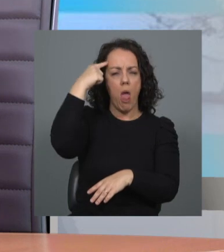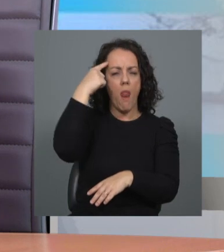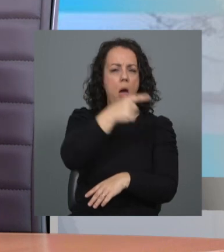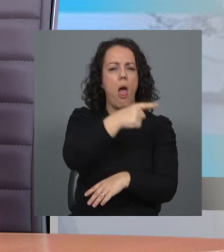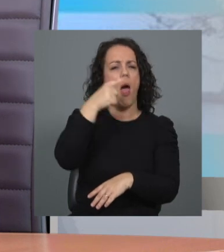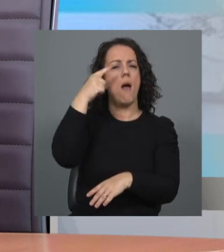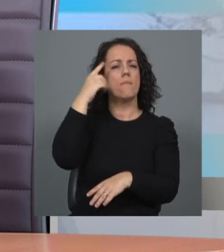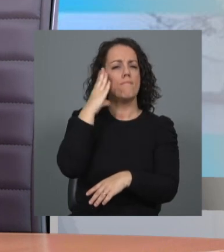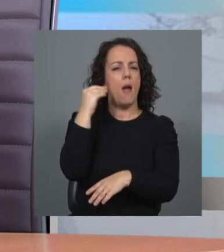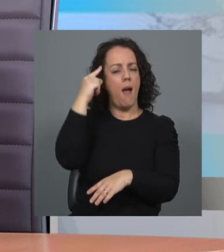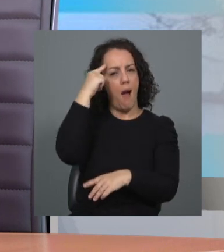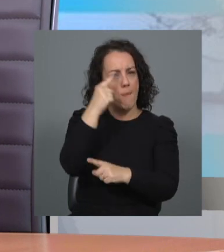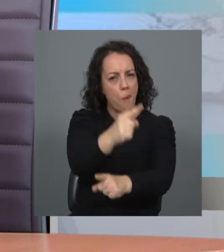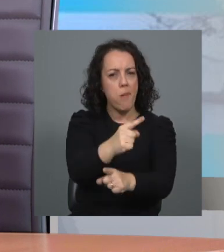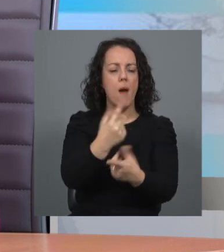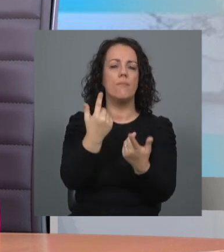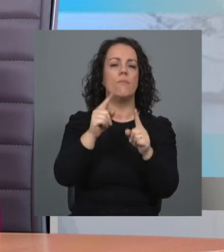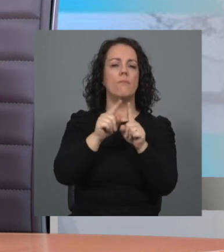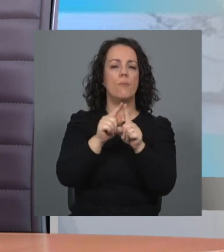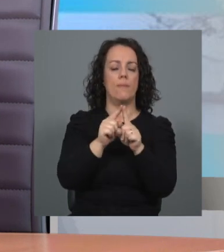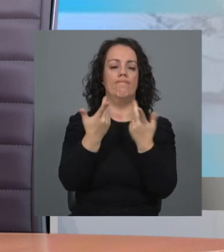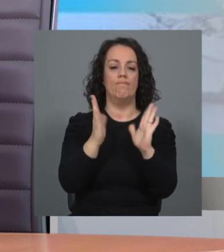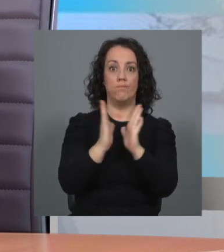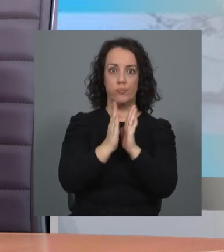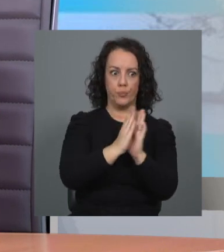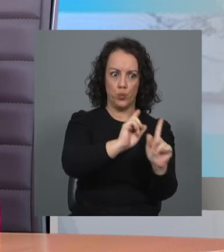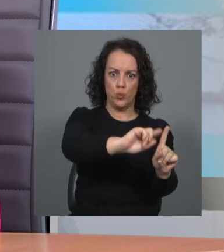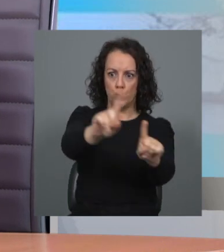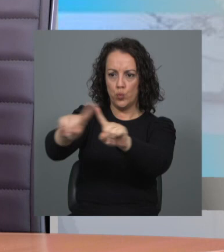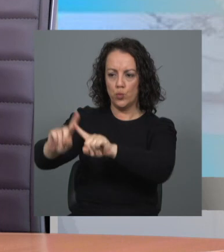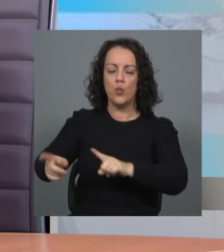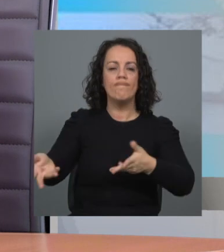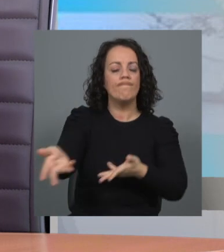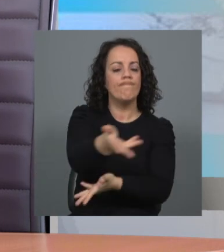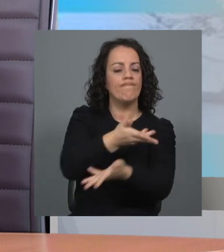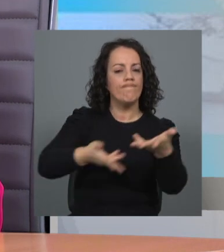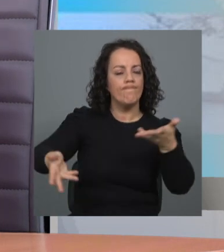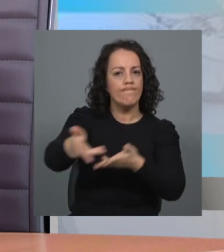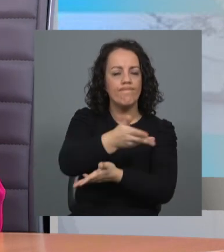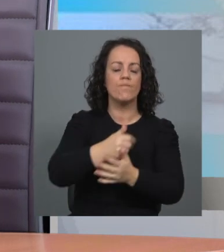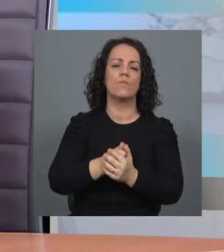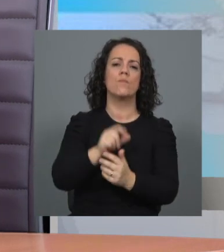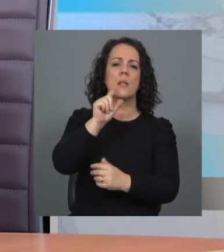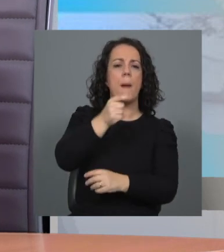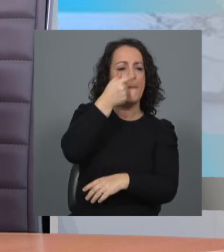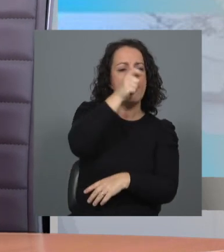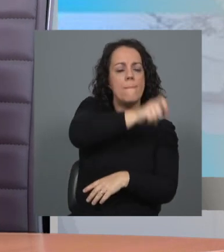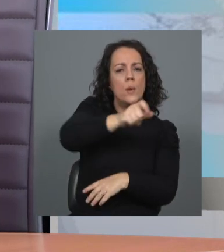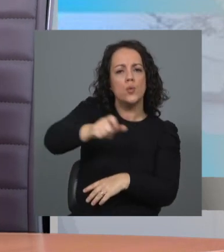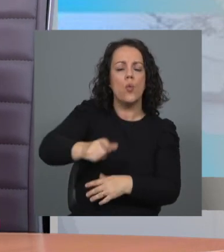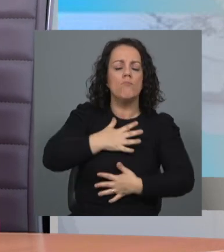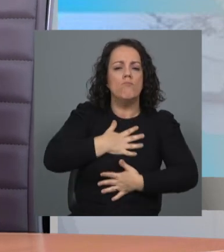a convivência entre religiões e a convivência entre fiéis dessas